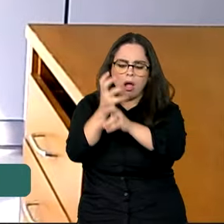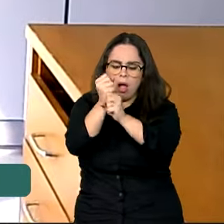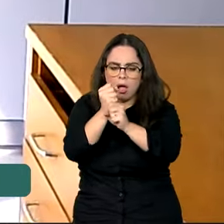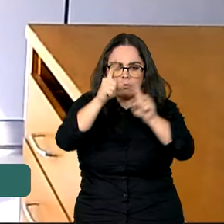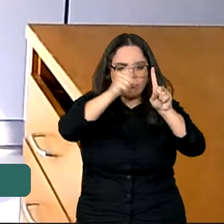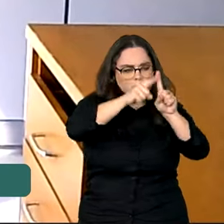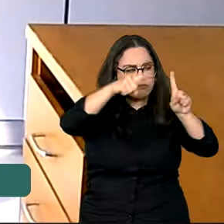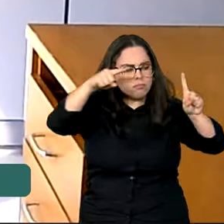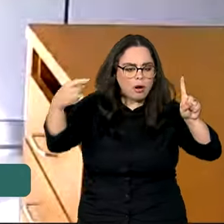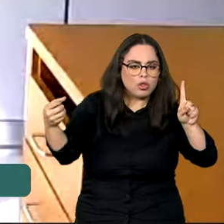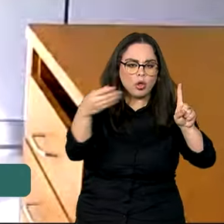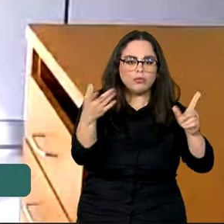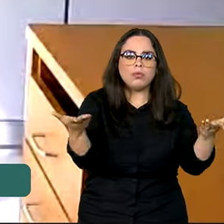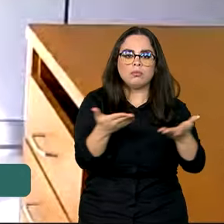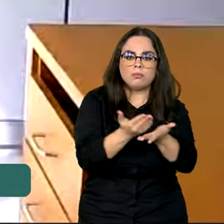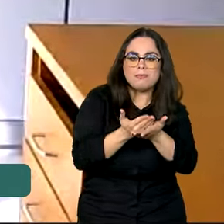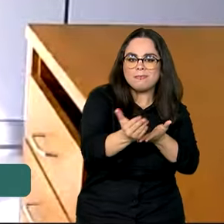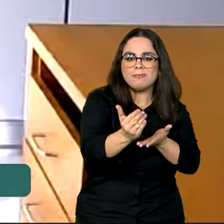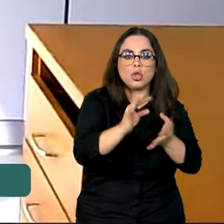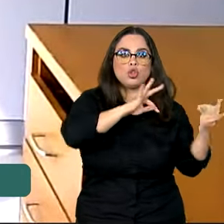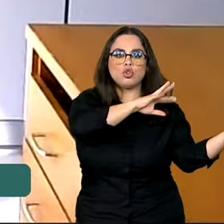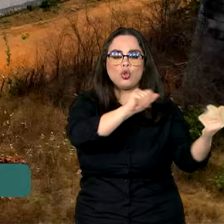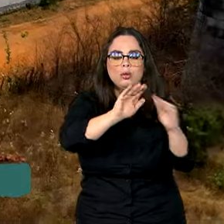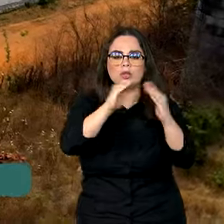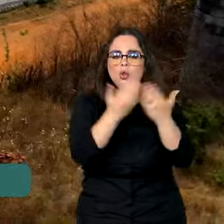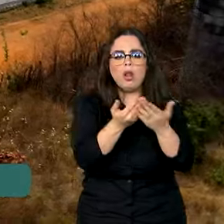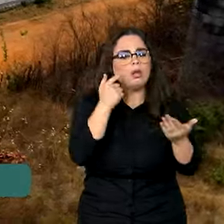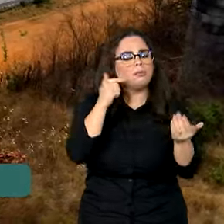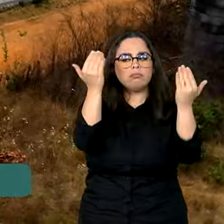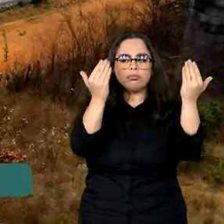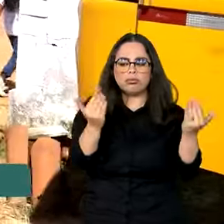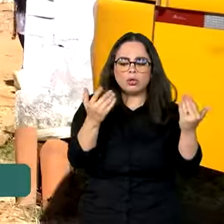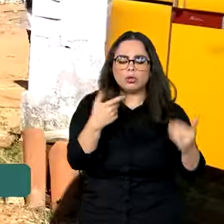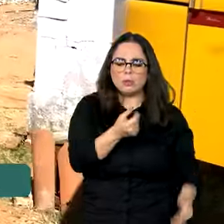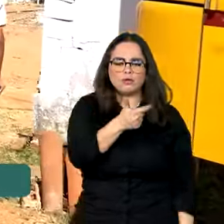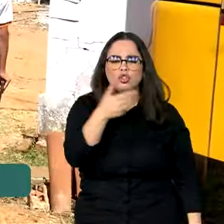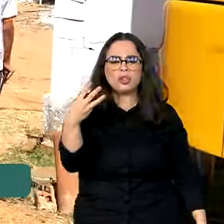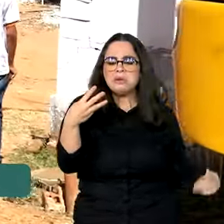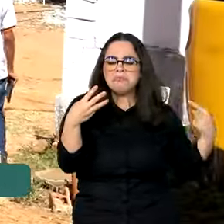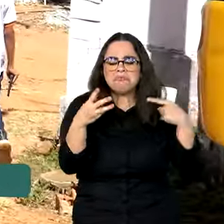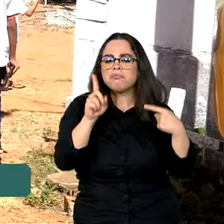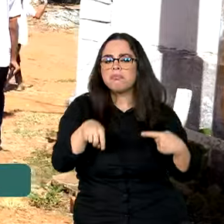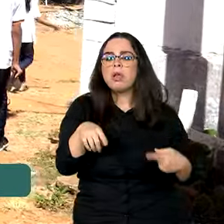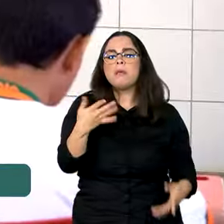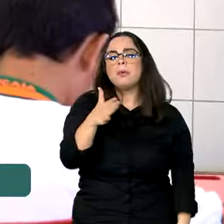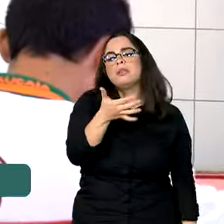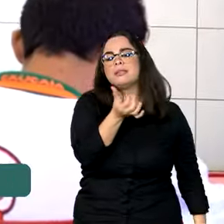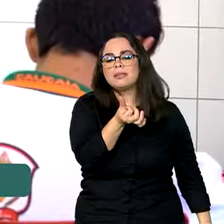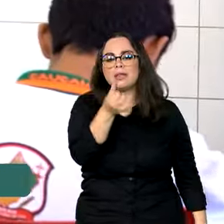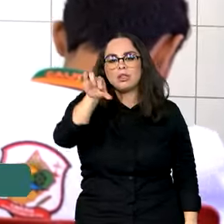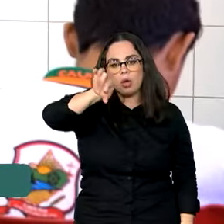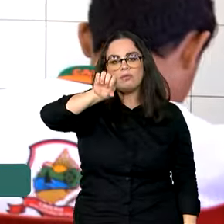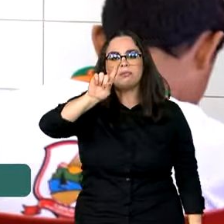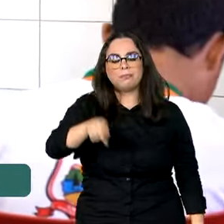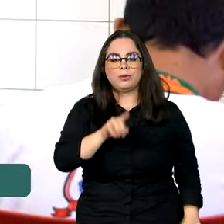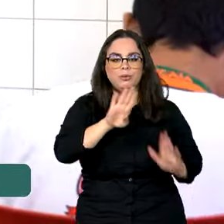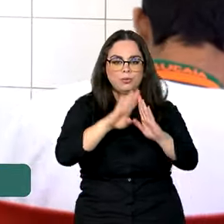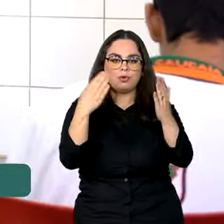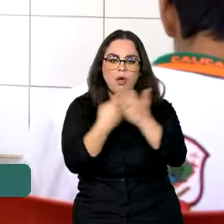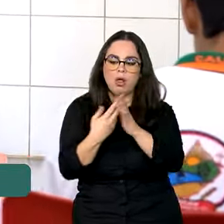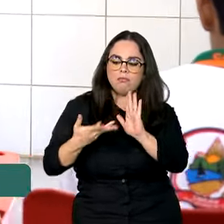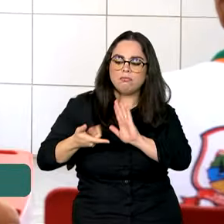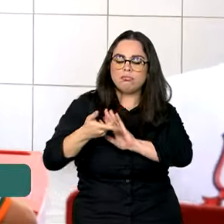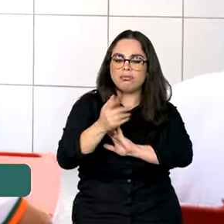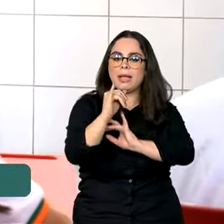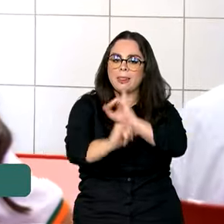parâmetro novo que a gente estabeleceu para todas as escolas, a gente tinha em 2023 cerca de 69 mil escolas com velocidade